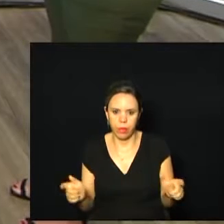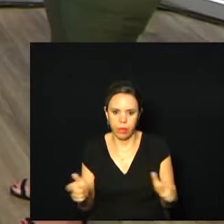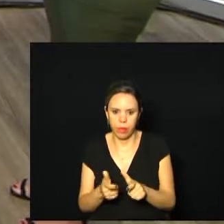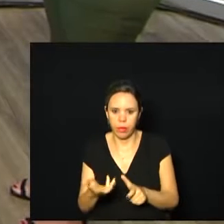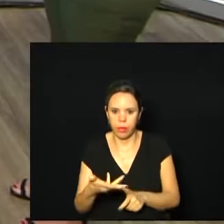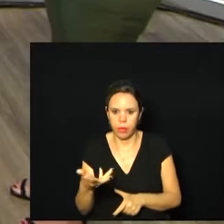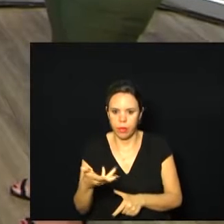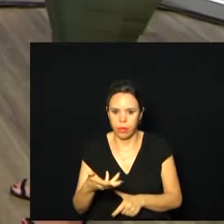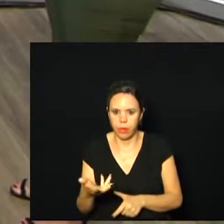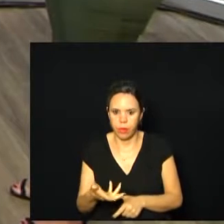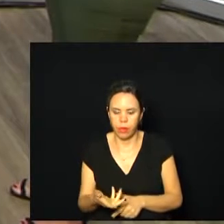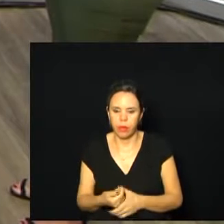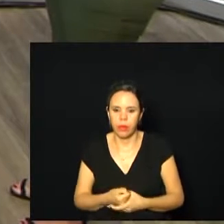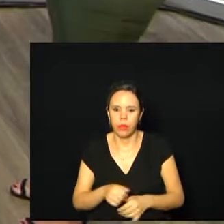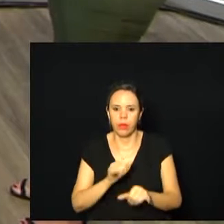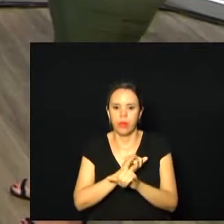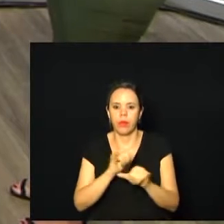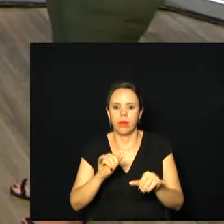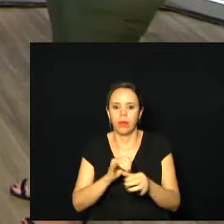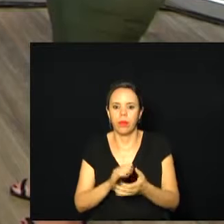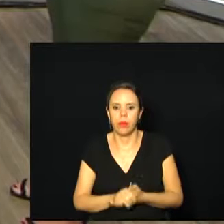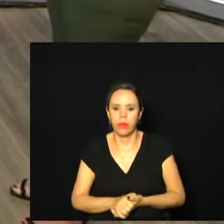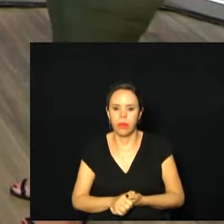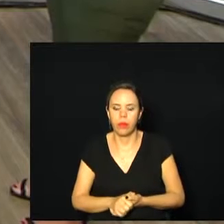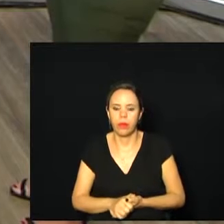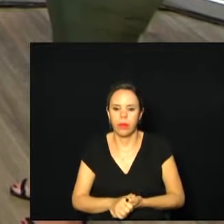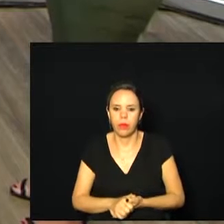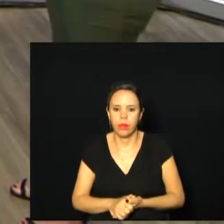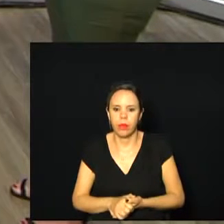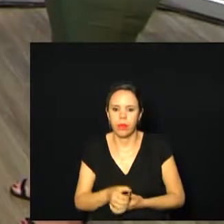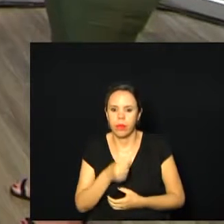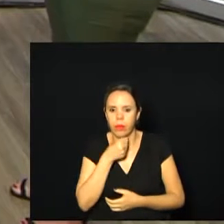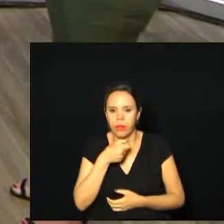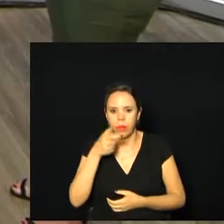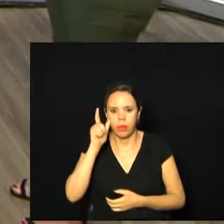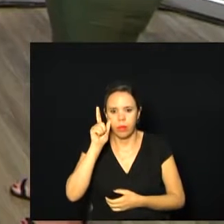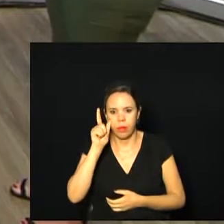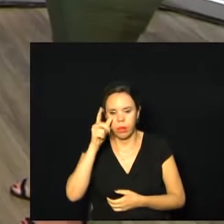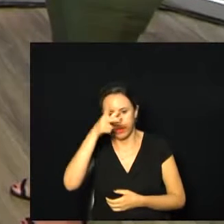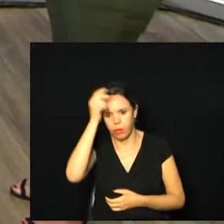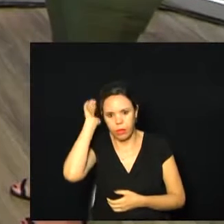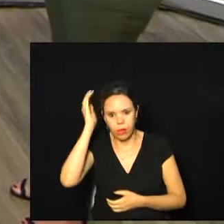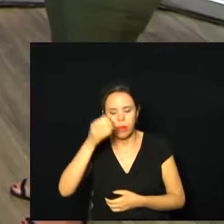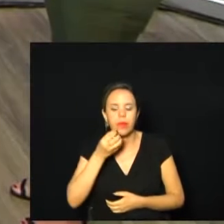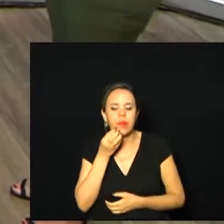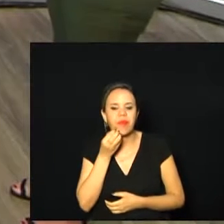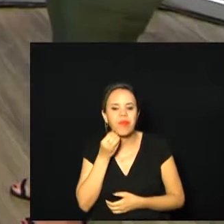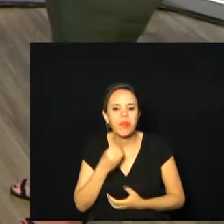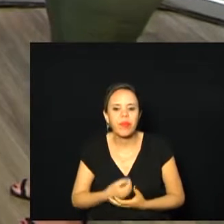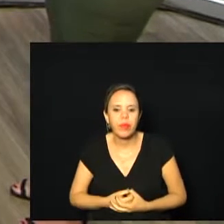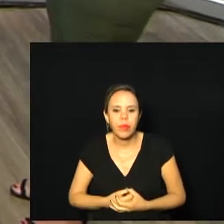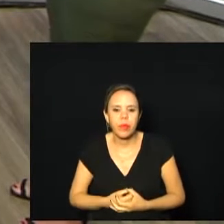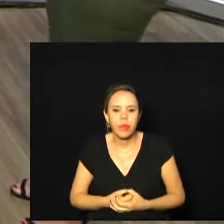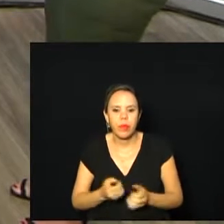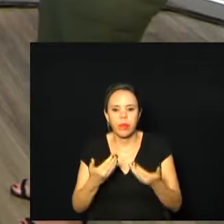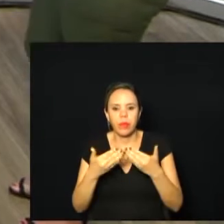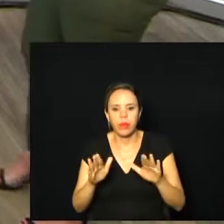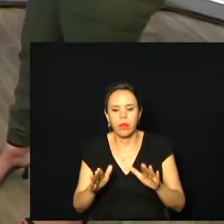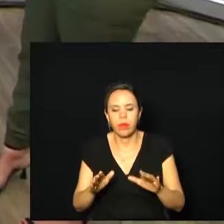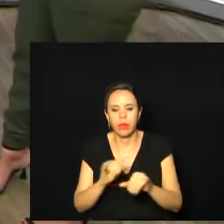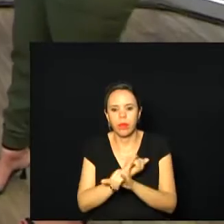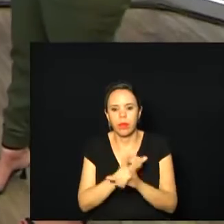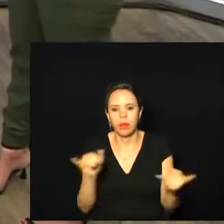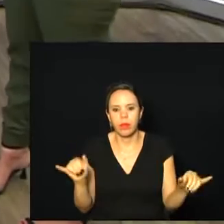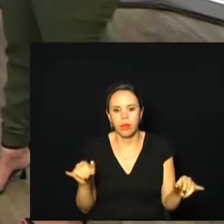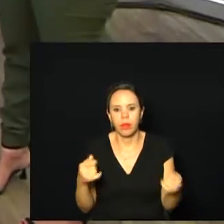a velocidade. Foi esse apelo utilizado na coletiva ontem, feita pelo prefeito Dário Saad, no lançamento dessa